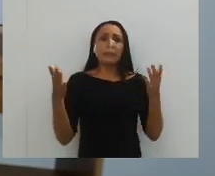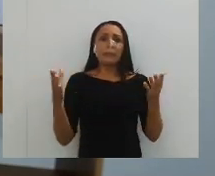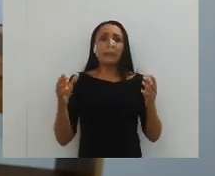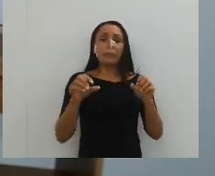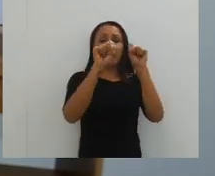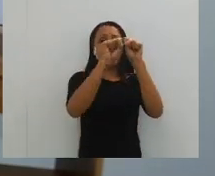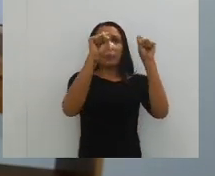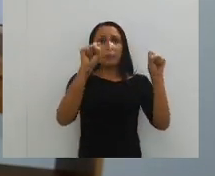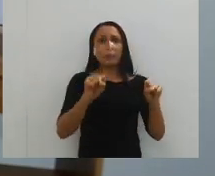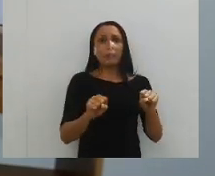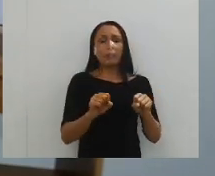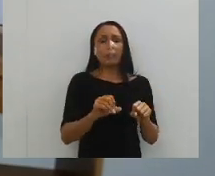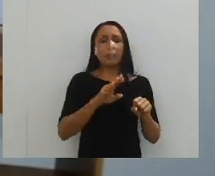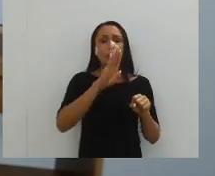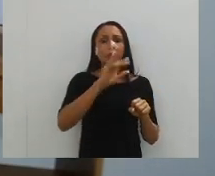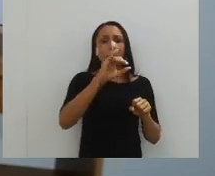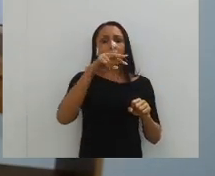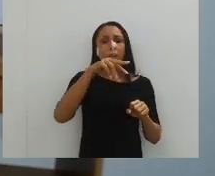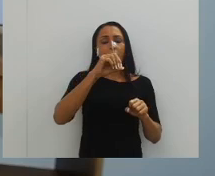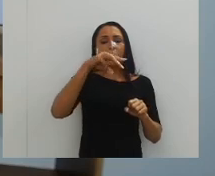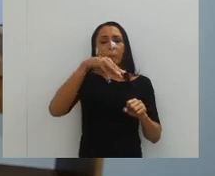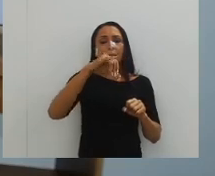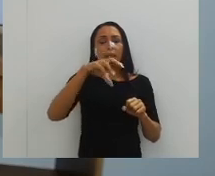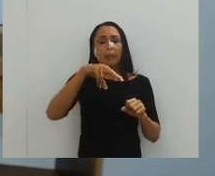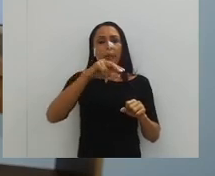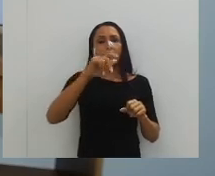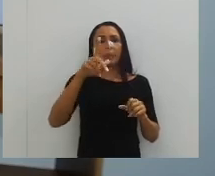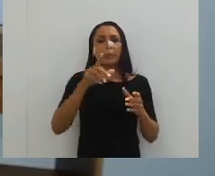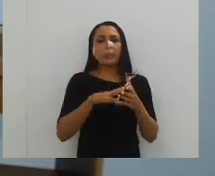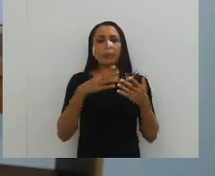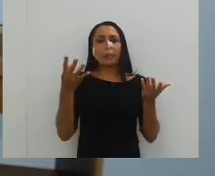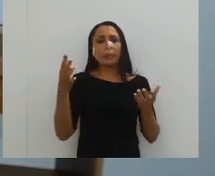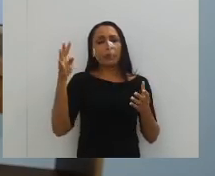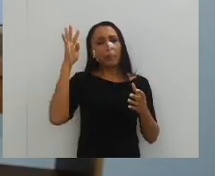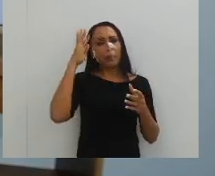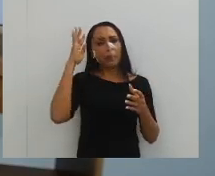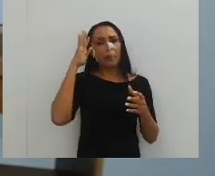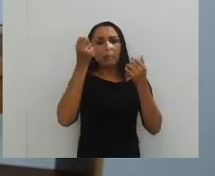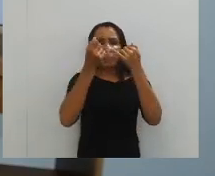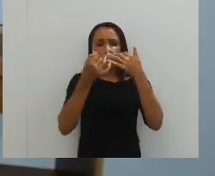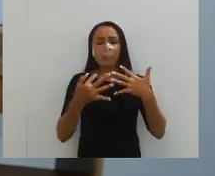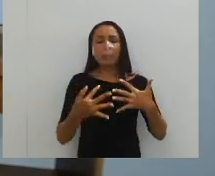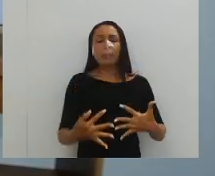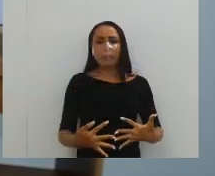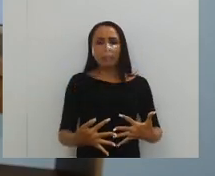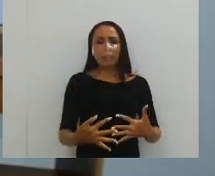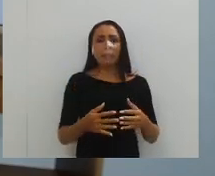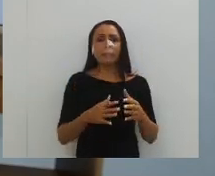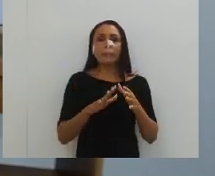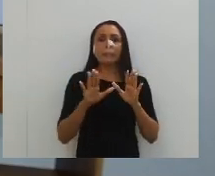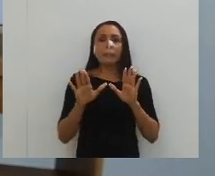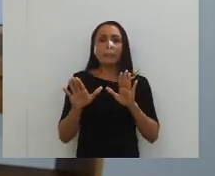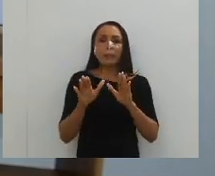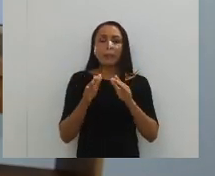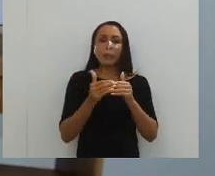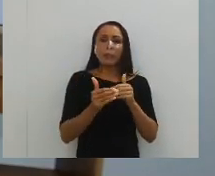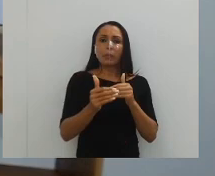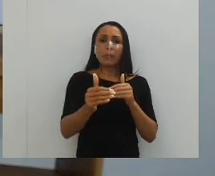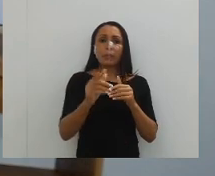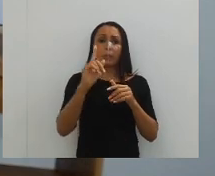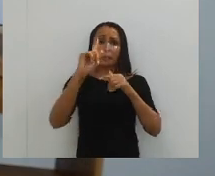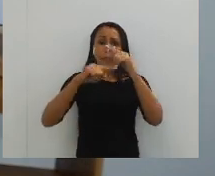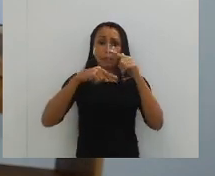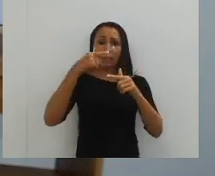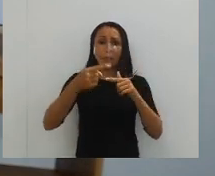binominal. Eu disse para vocês na quarta-feira, só o comecinho dessa história, eu disse assim, depois que